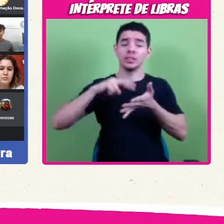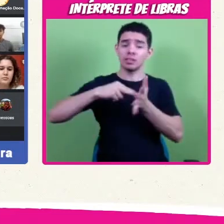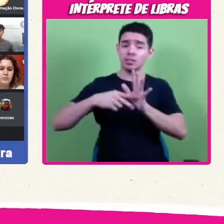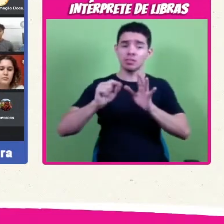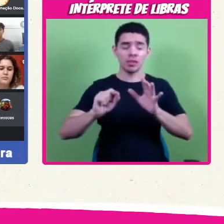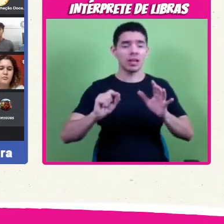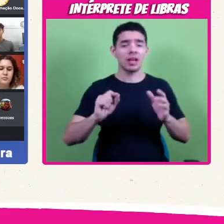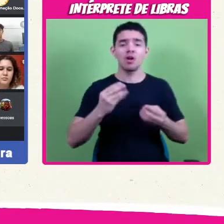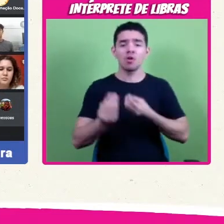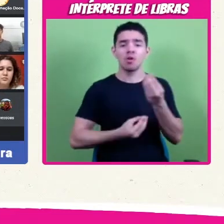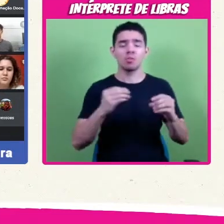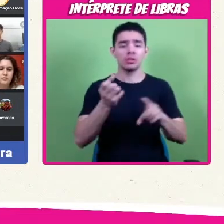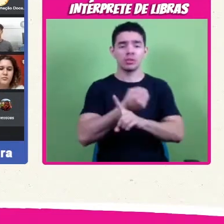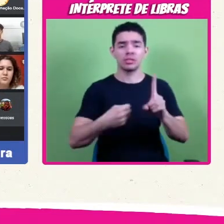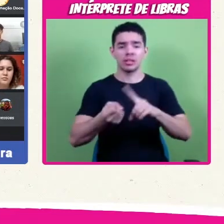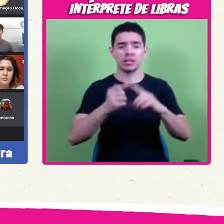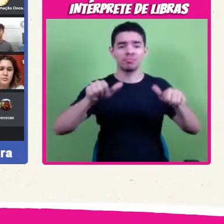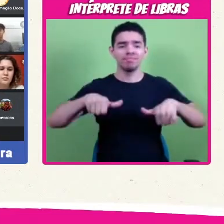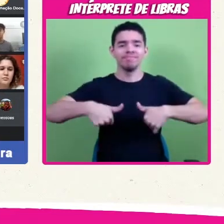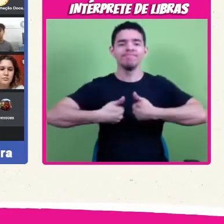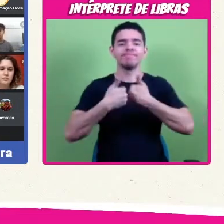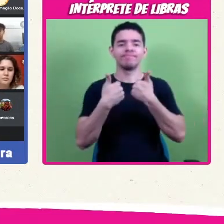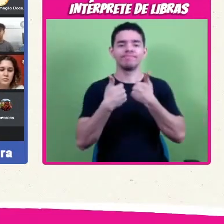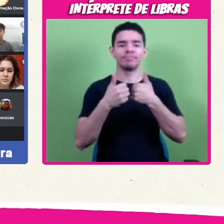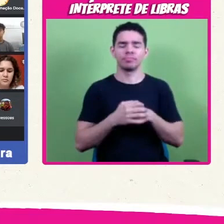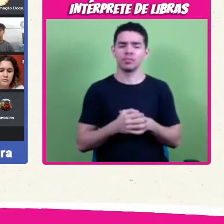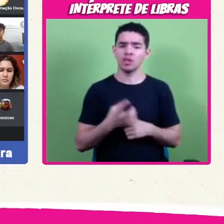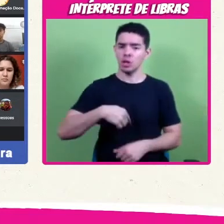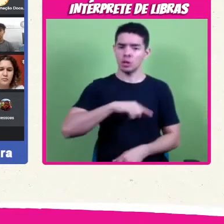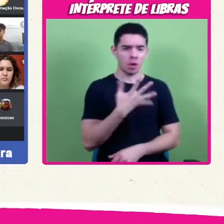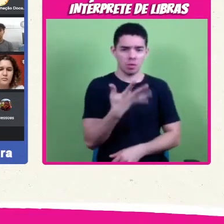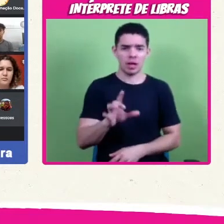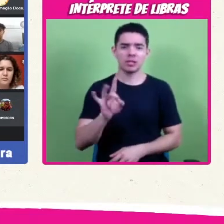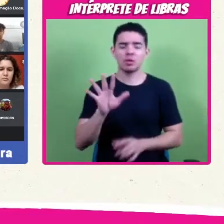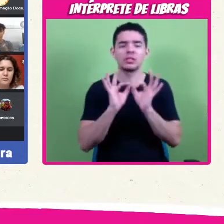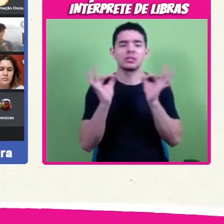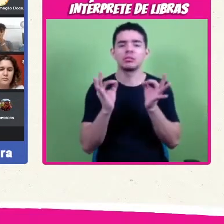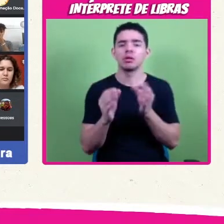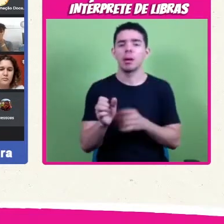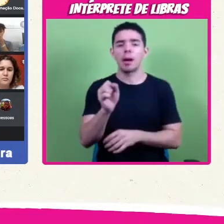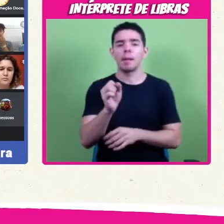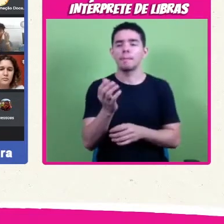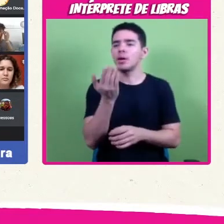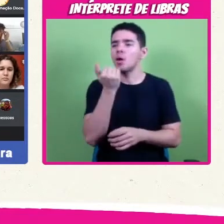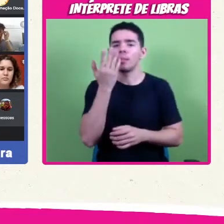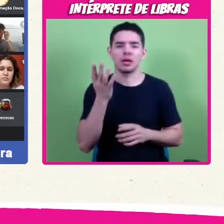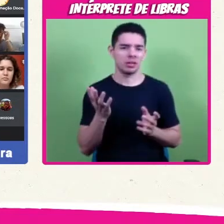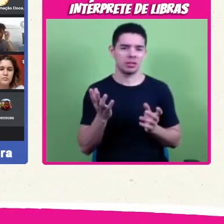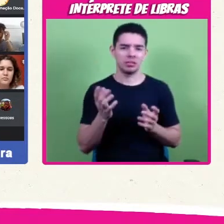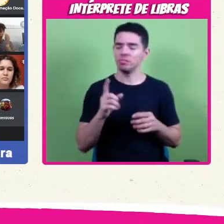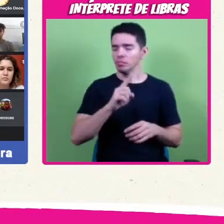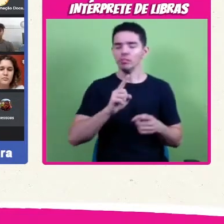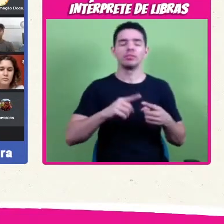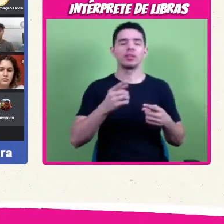bem-estar social de toda essa comunidade. A gente não quer só pão, a gente quer viver, a gente quer o direito de amar, a